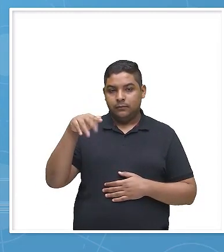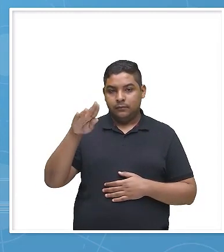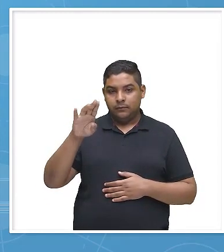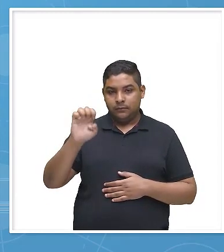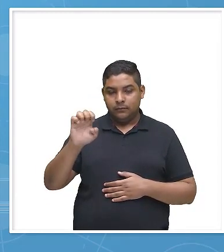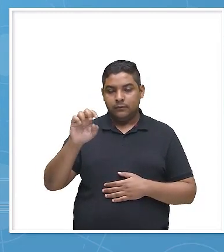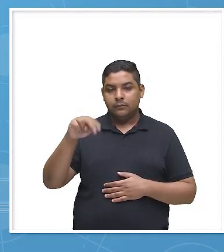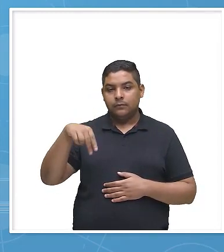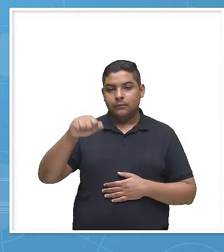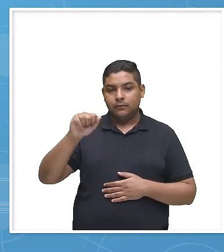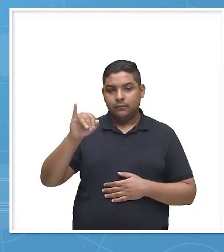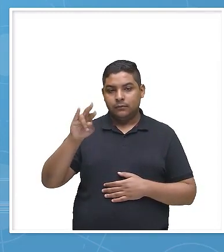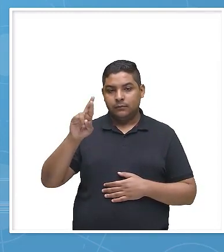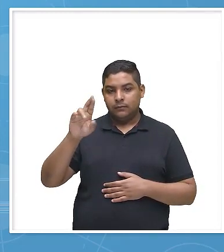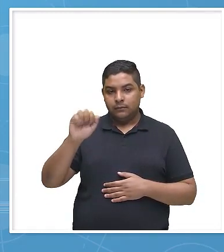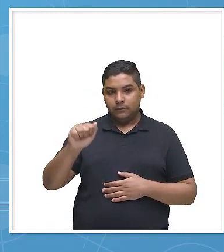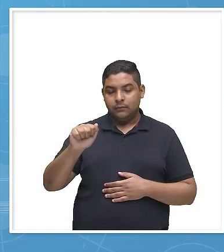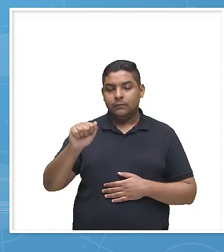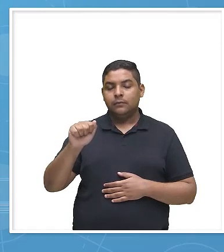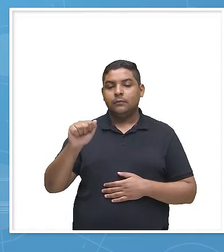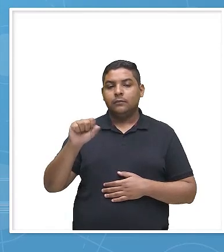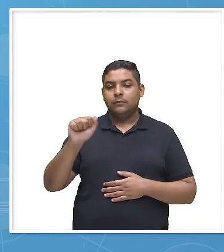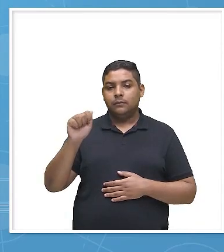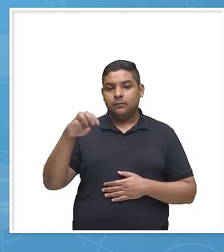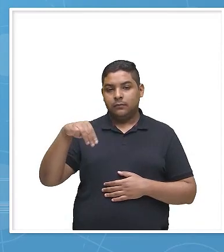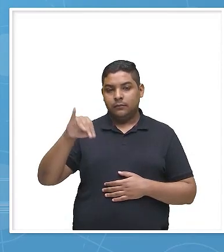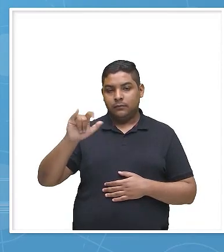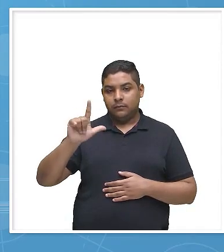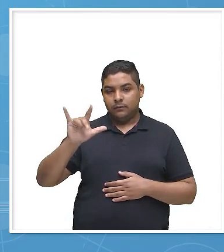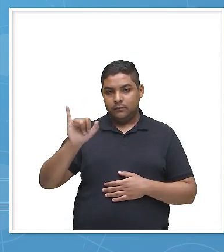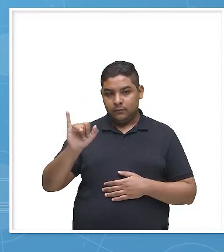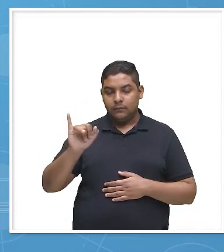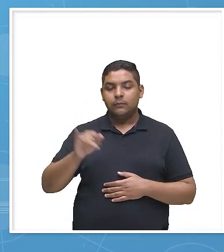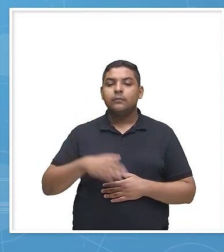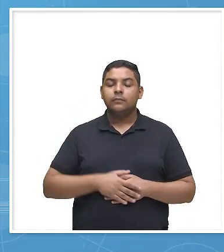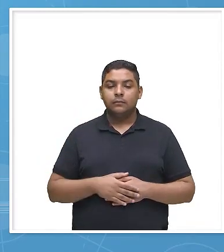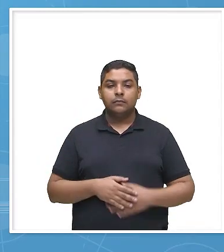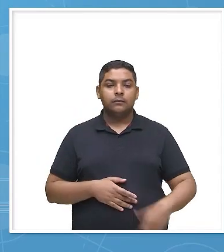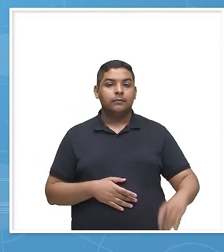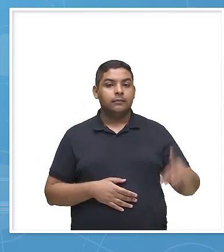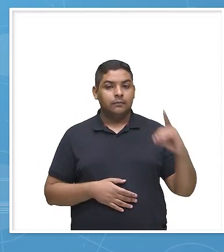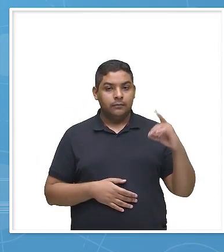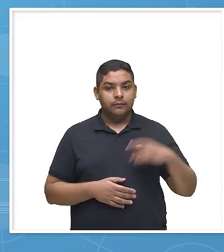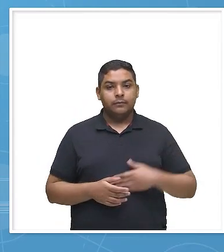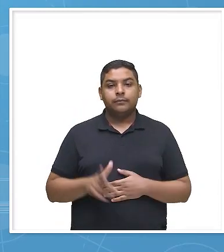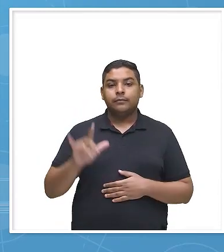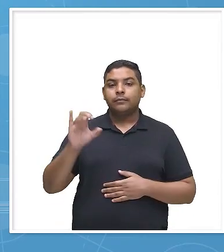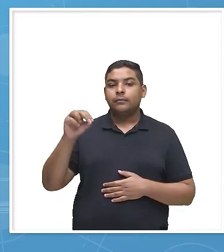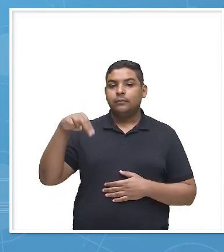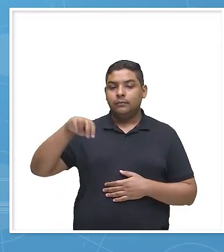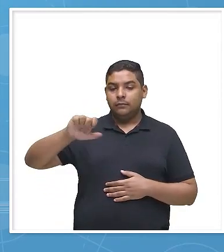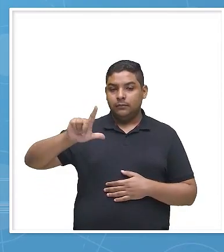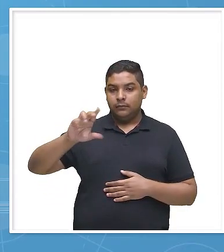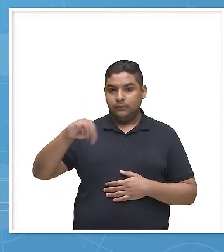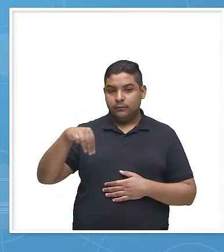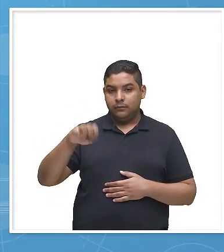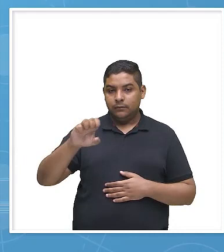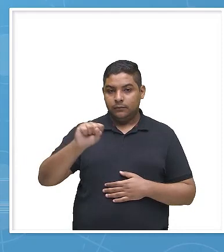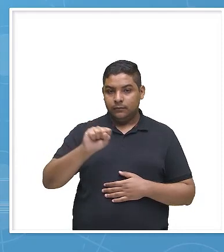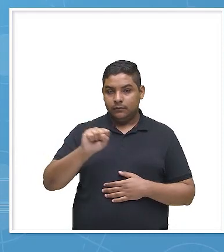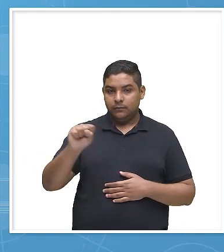Naira estão enviando que a resposta correta é a letra D. O Lionel Messi, mais uma vez, o